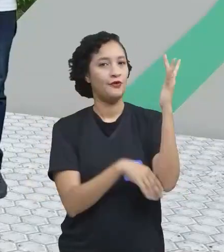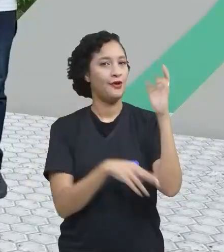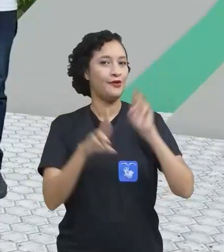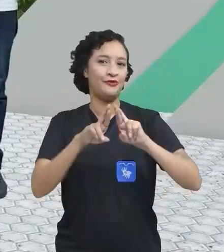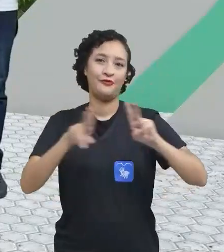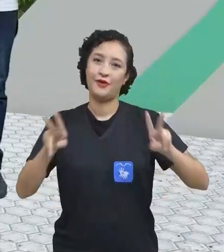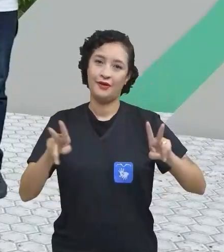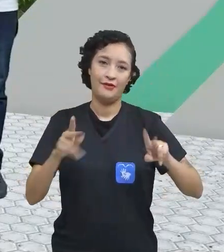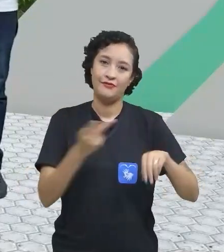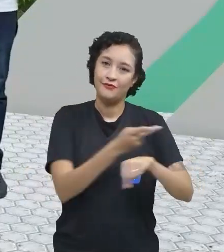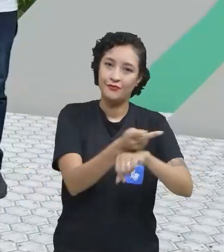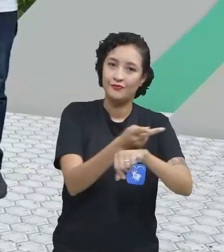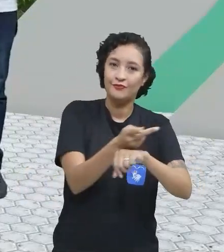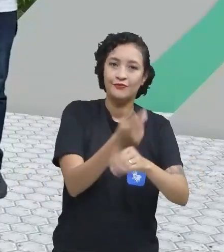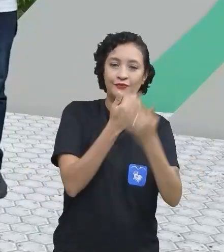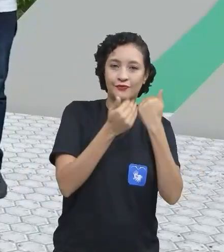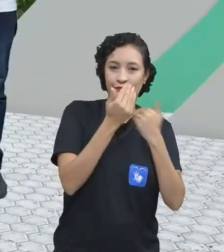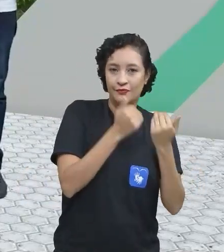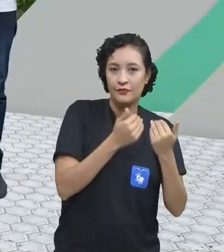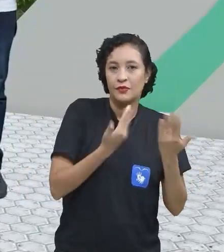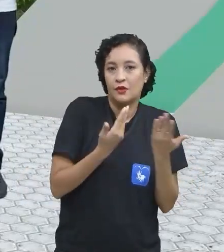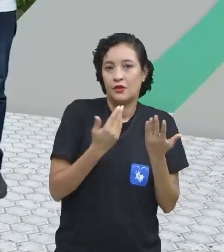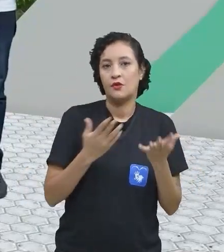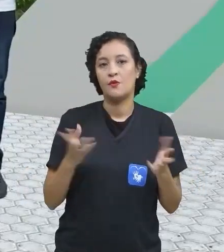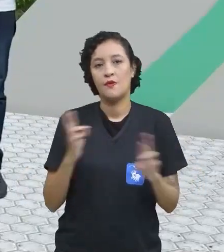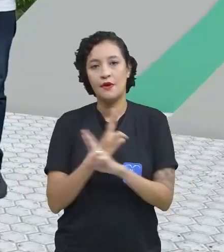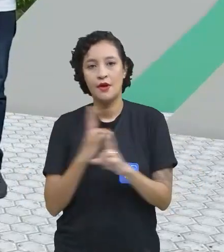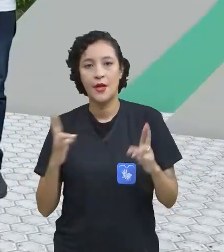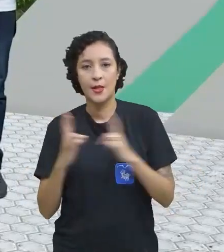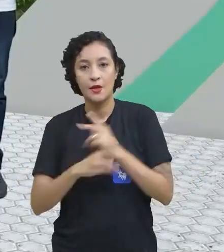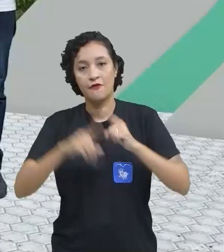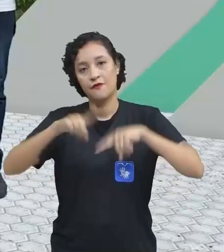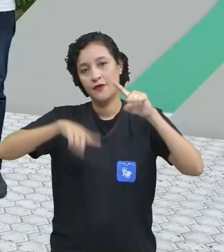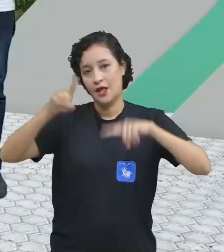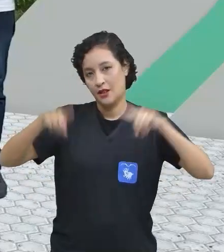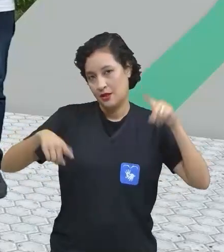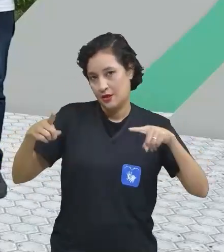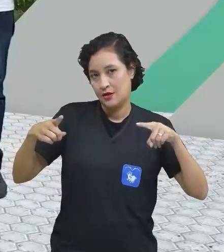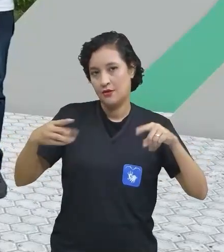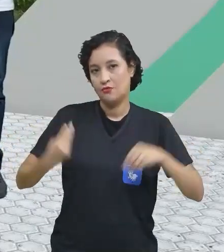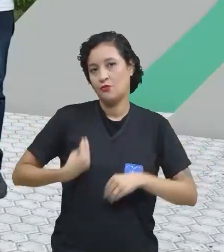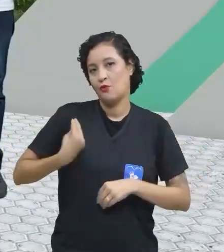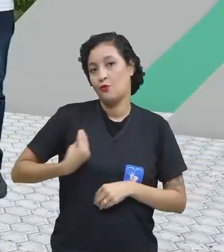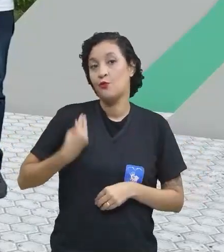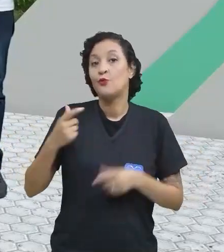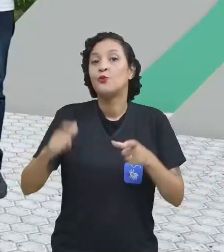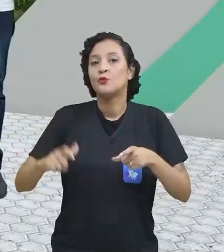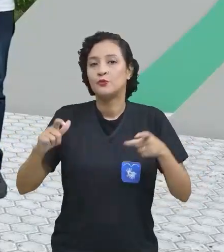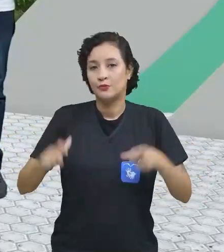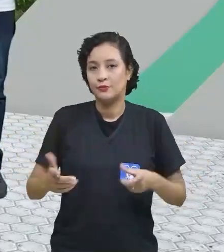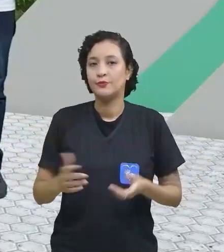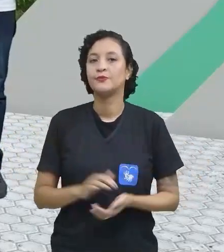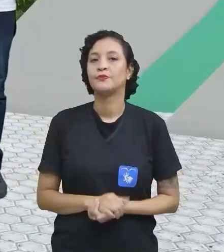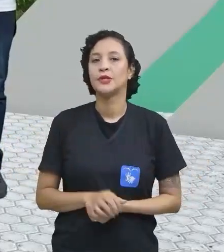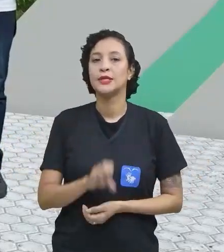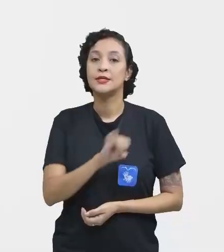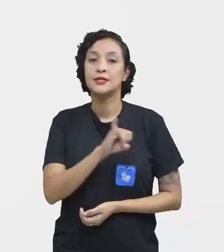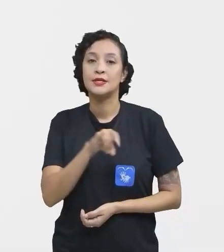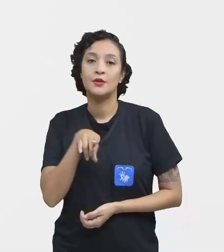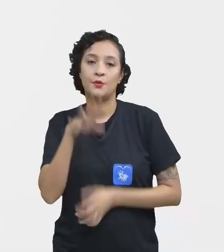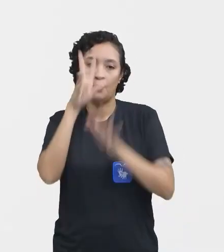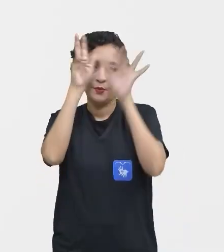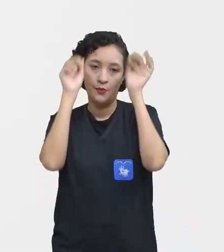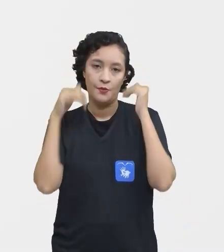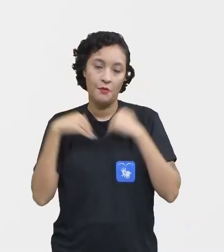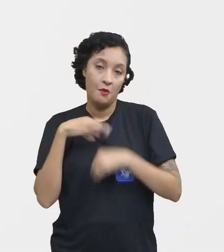para sobreviver. Então, a relação alimentar varia de acordo com o animal, depende muito do animal, né? Do que ele gosta de se alimentar.